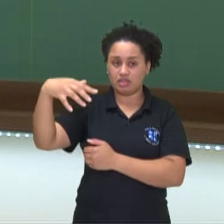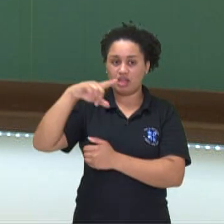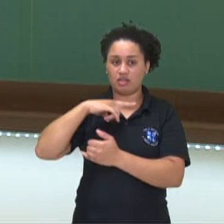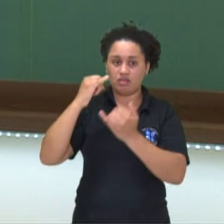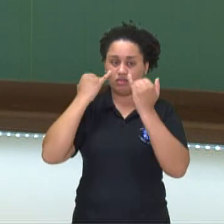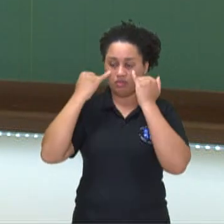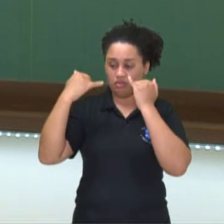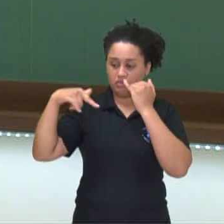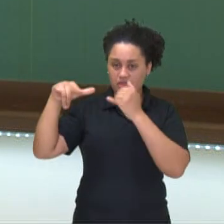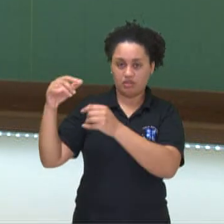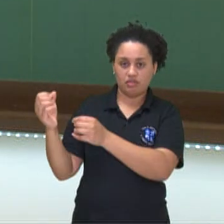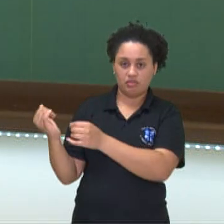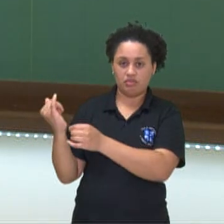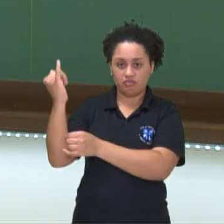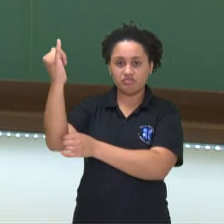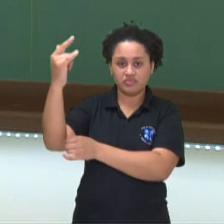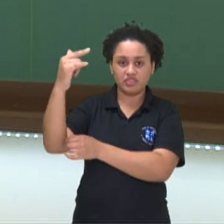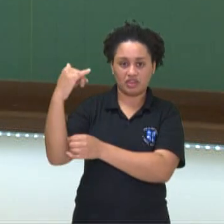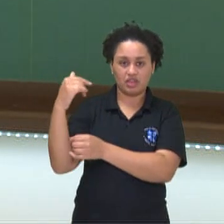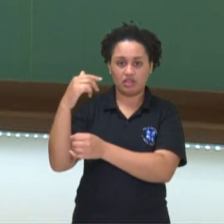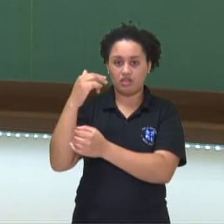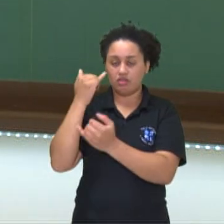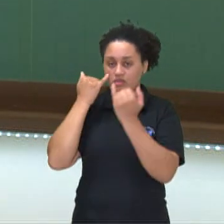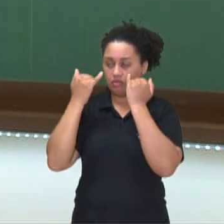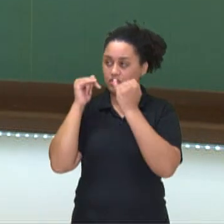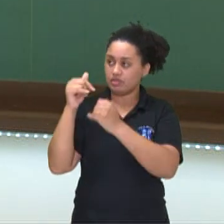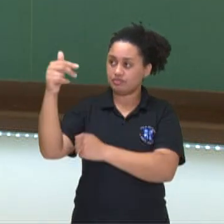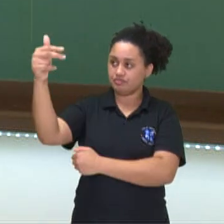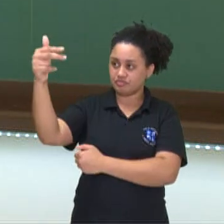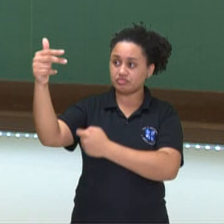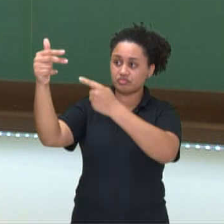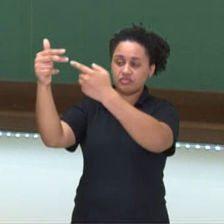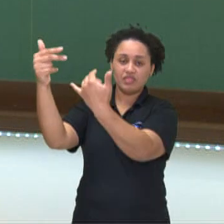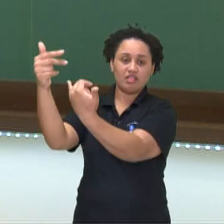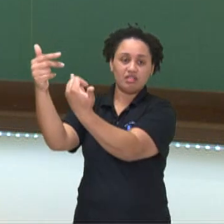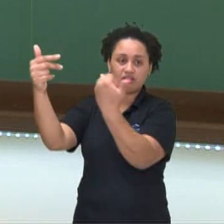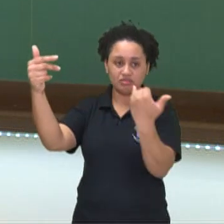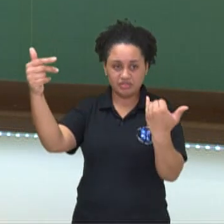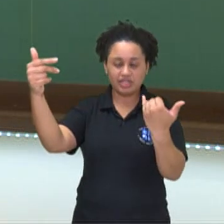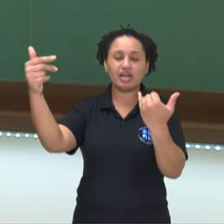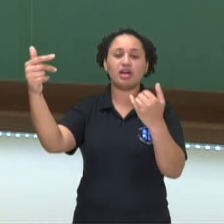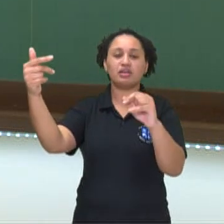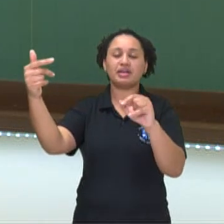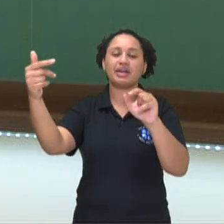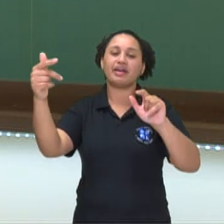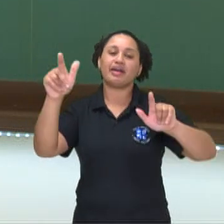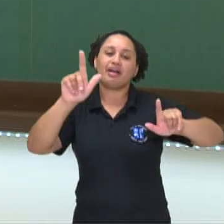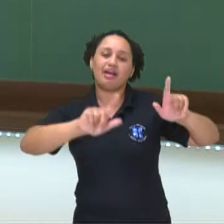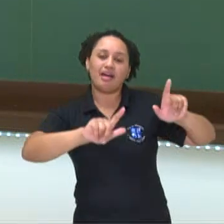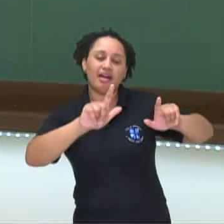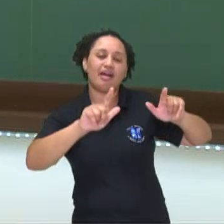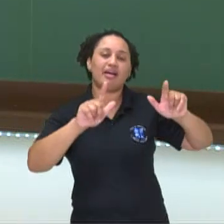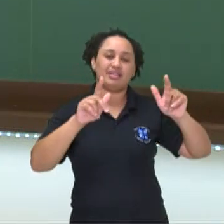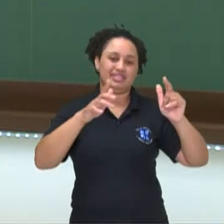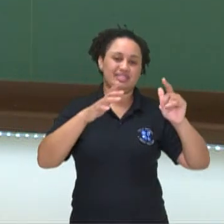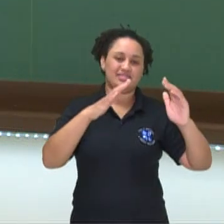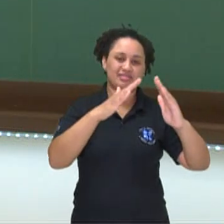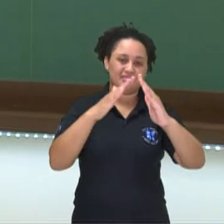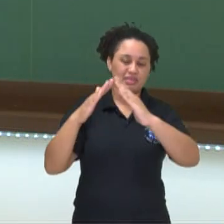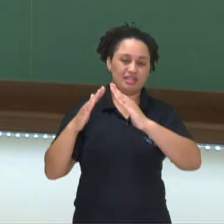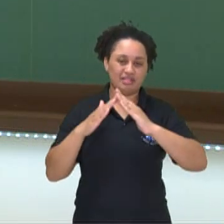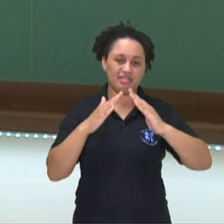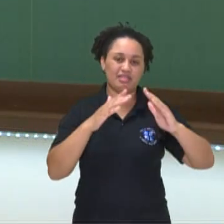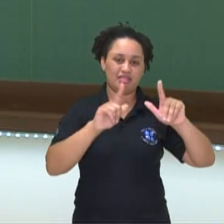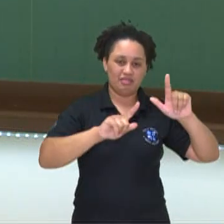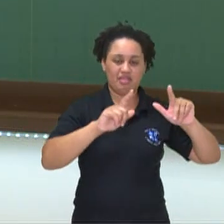o emissor, que vai emitir essa informação para o satélite e o satélite vai redistribuir isso para as